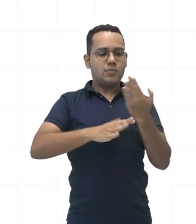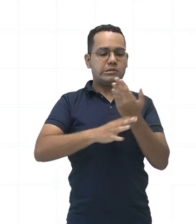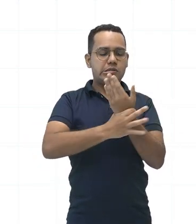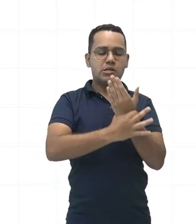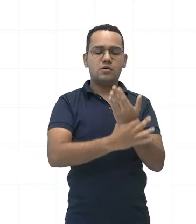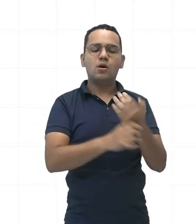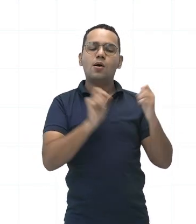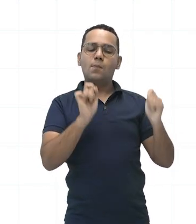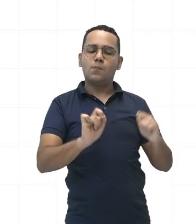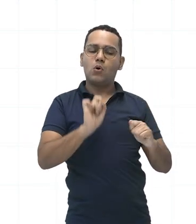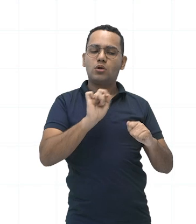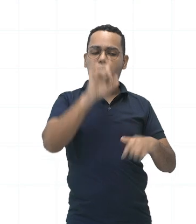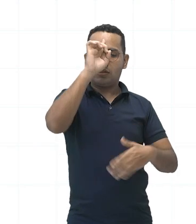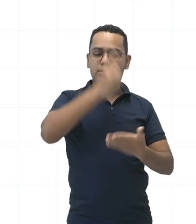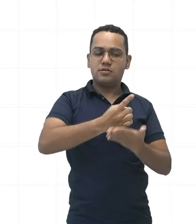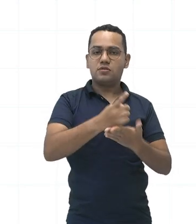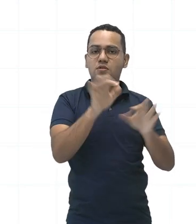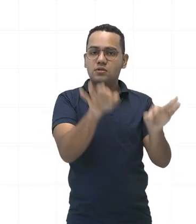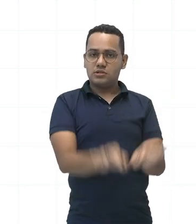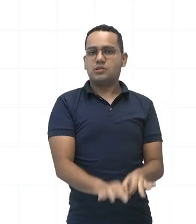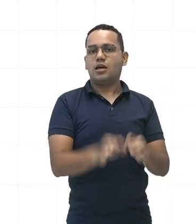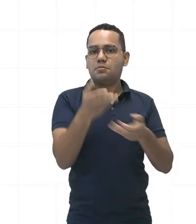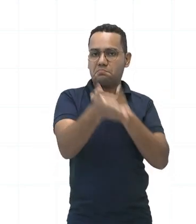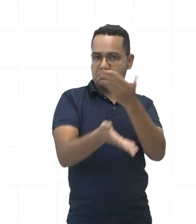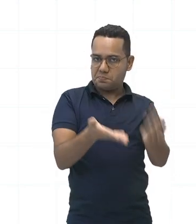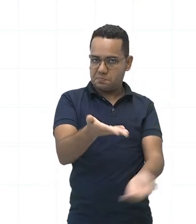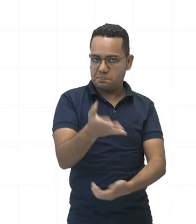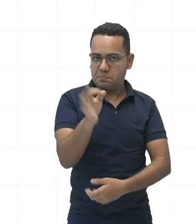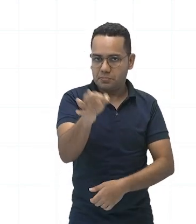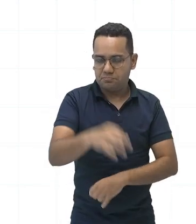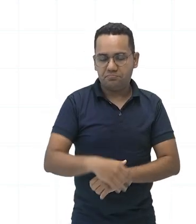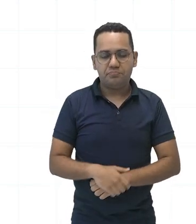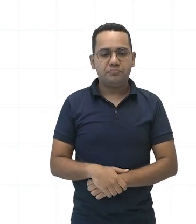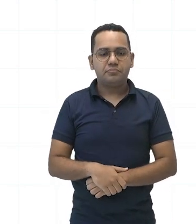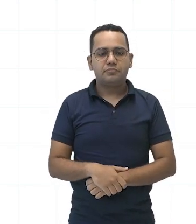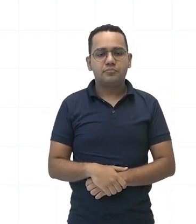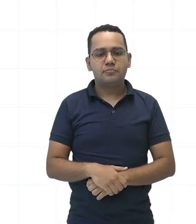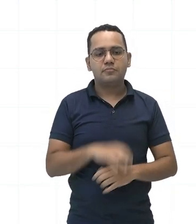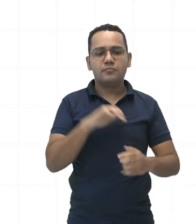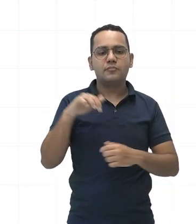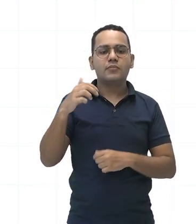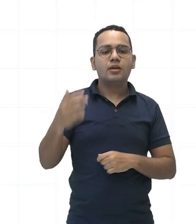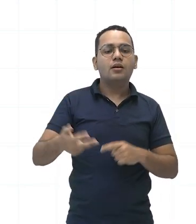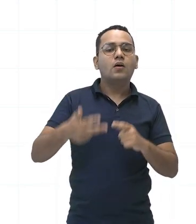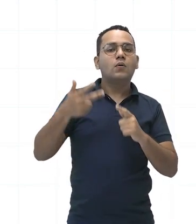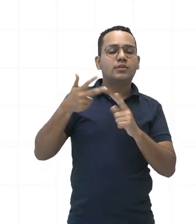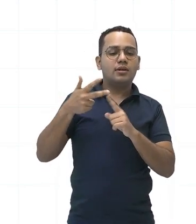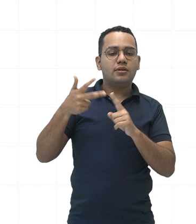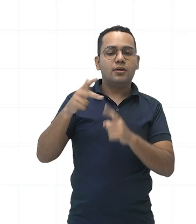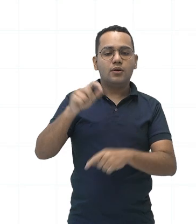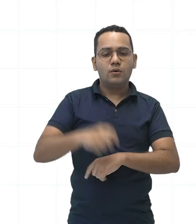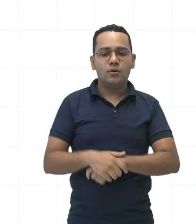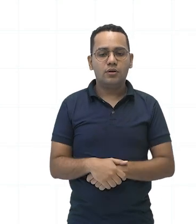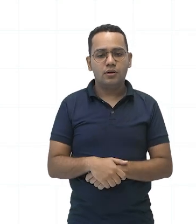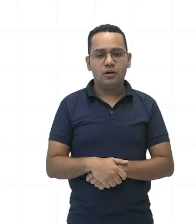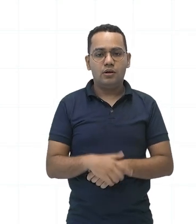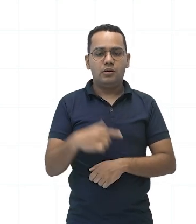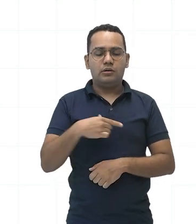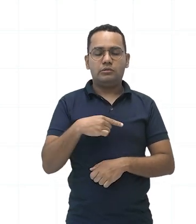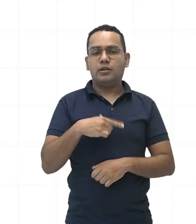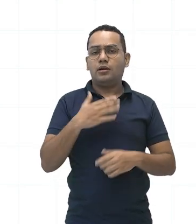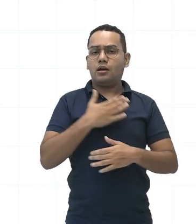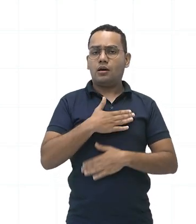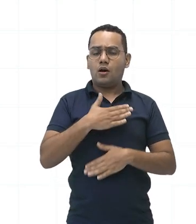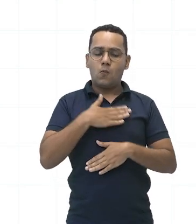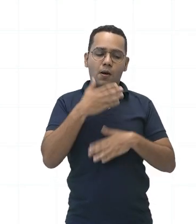de atender aquele sujeito, ok? Terceiro passo, aplicar calmamente os procedimentos de primeiros socorros